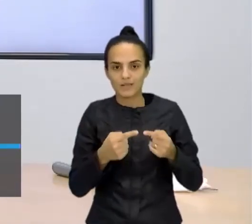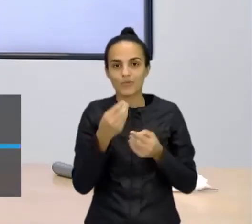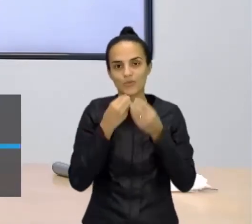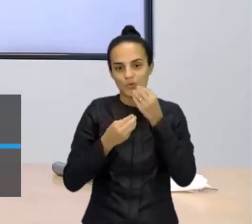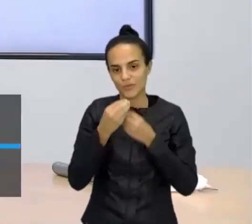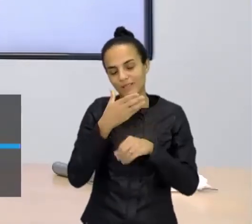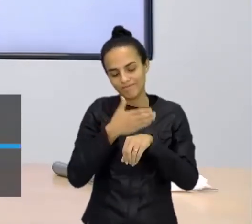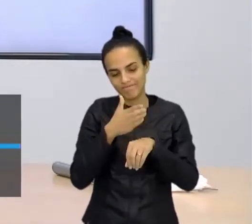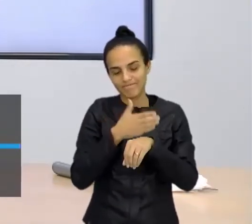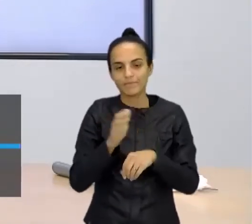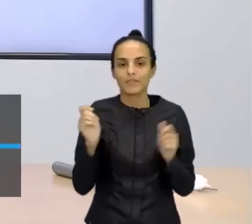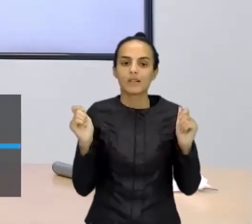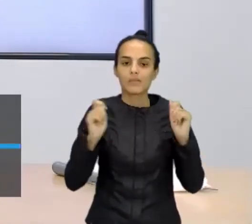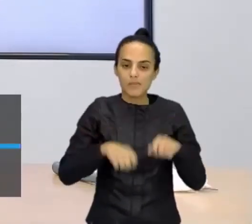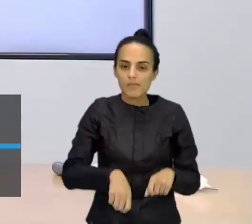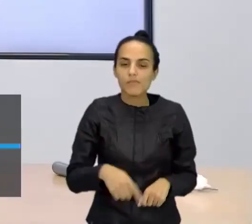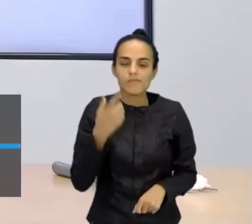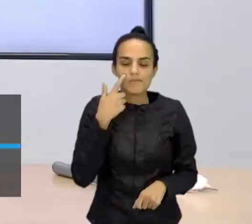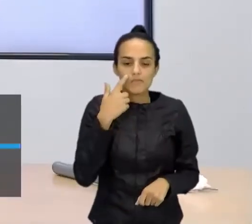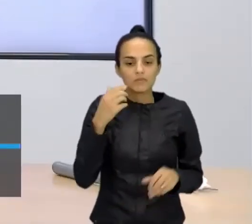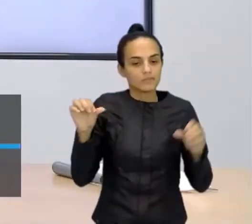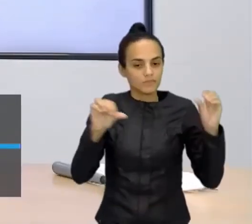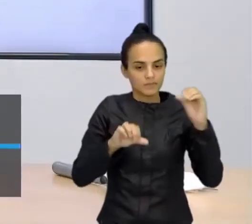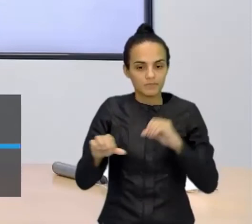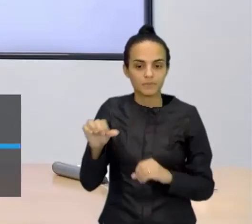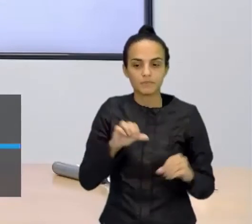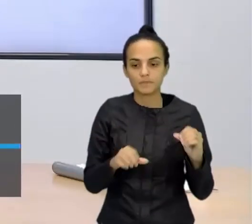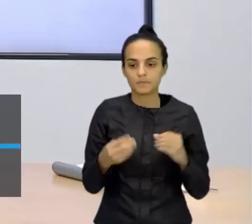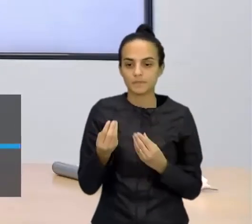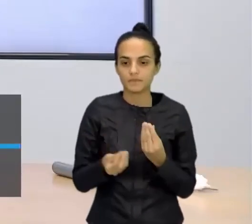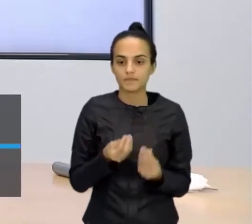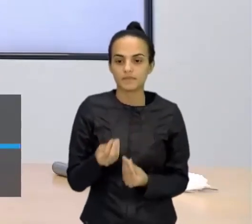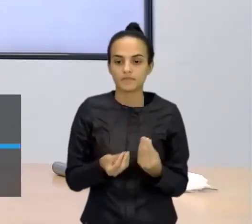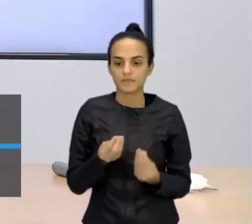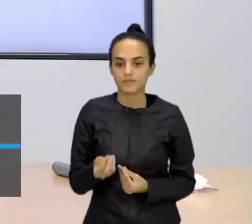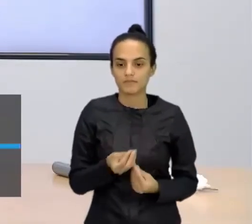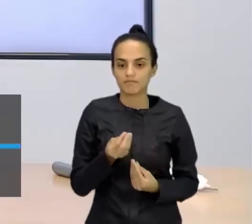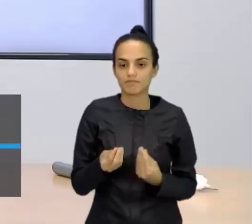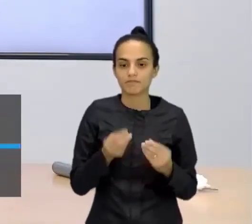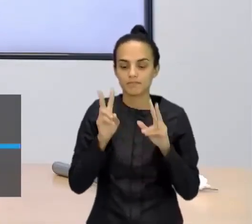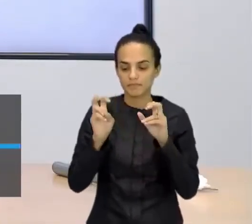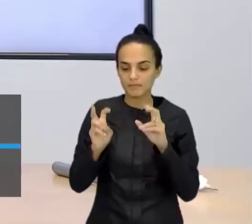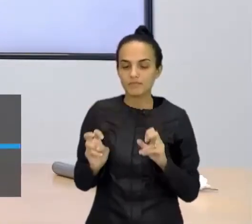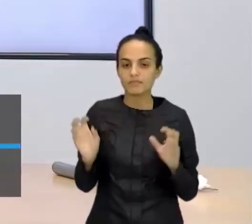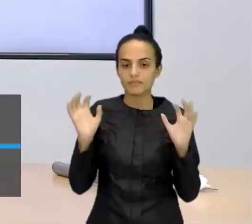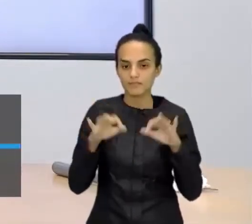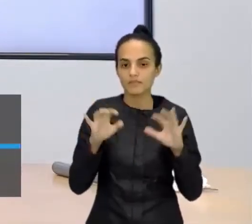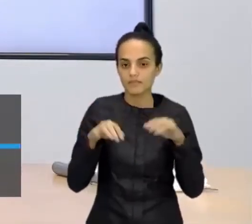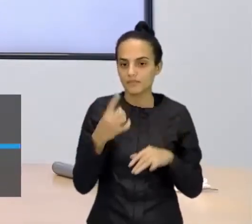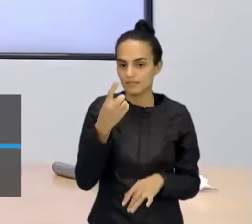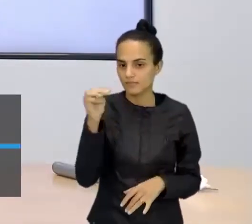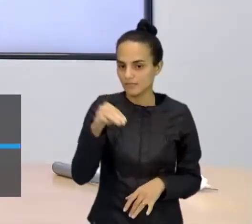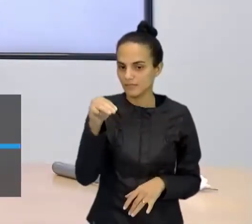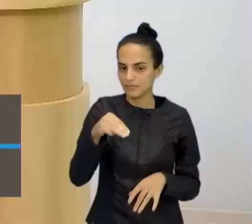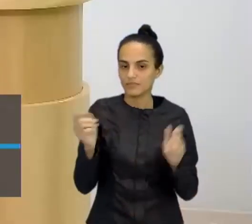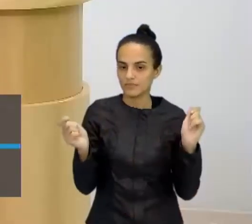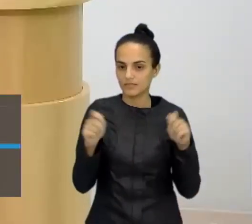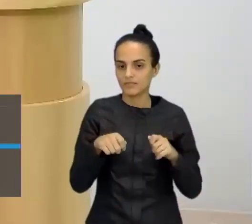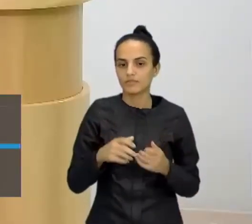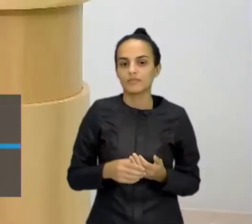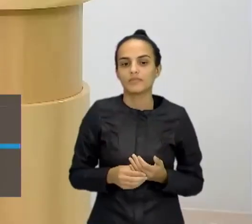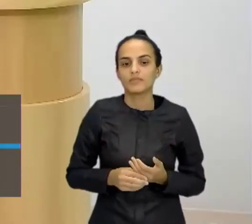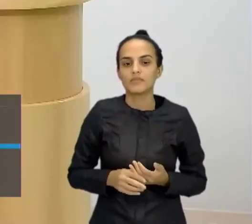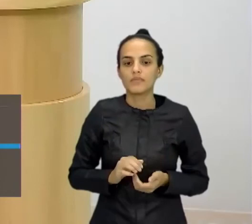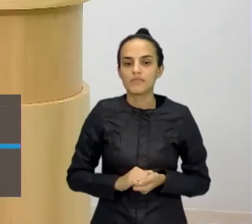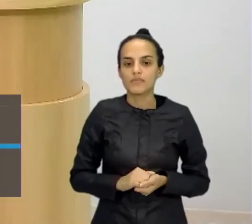algo prático. Eu trouxe aqui um experimento para vocês terem noção de como funciona a questão da chuva. Temos 1 minuto, mas dá tempo. Vamos lá.